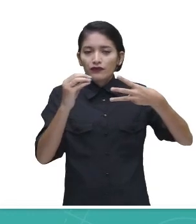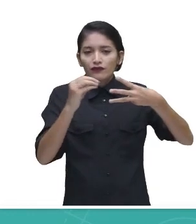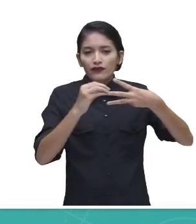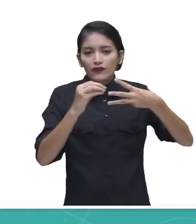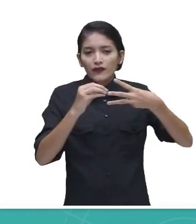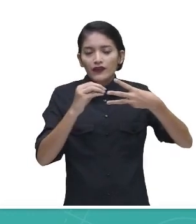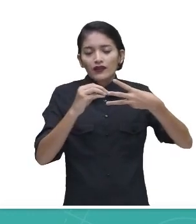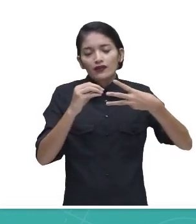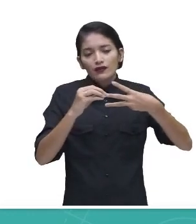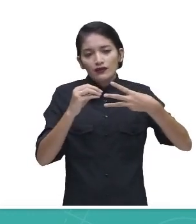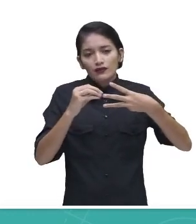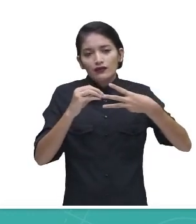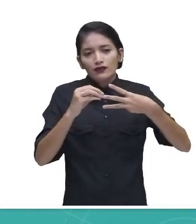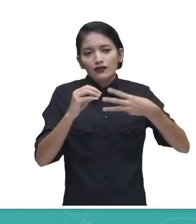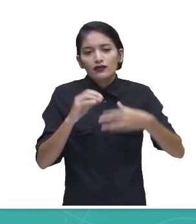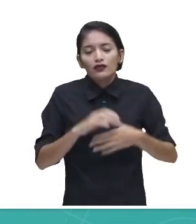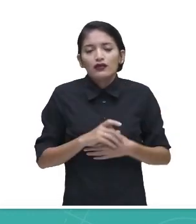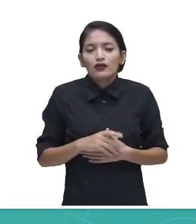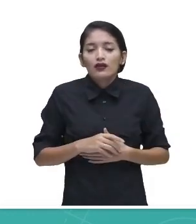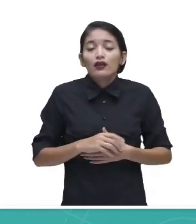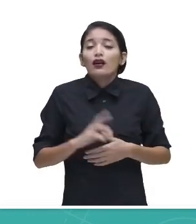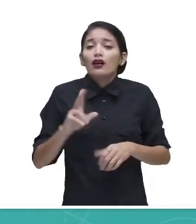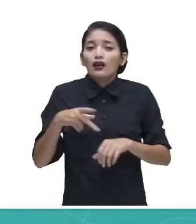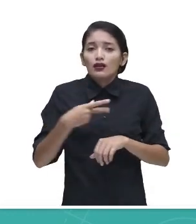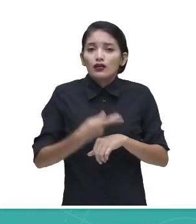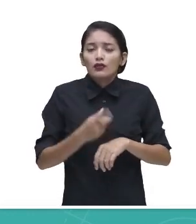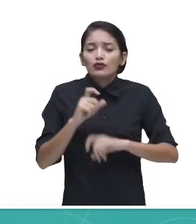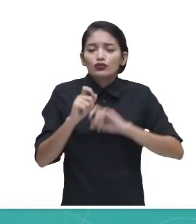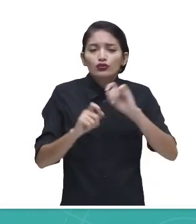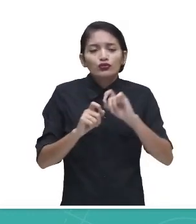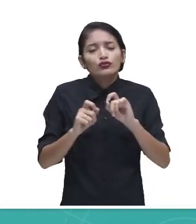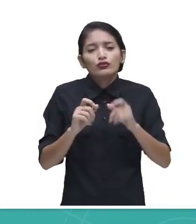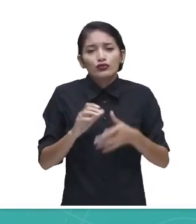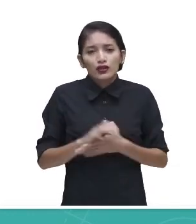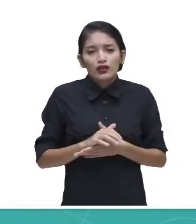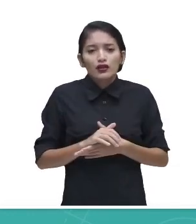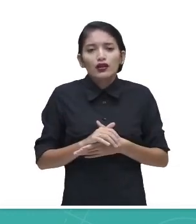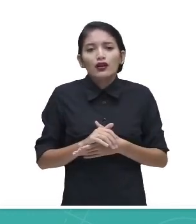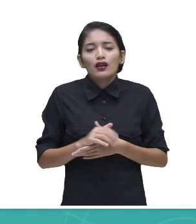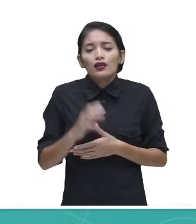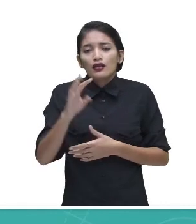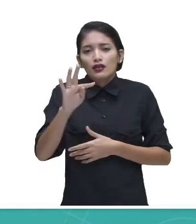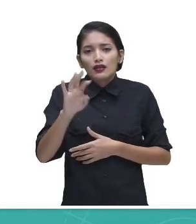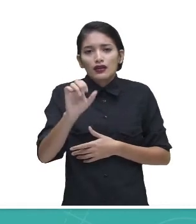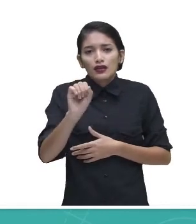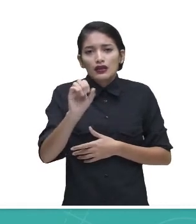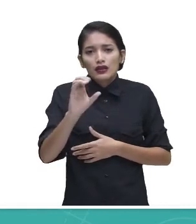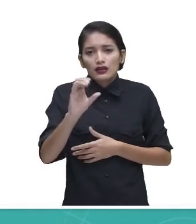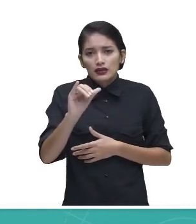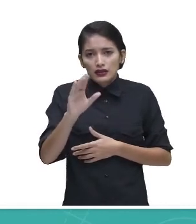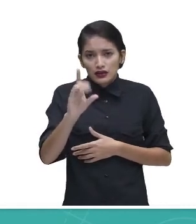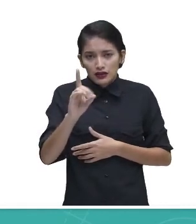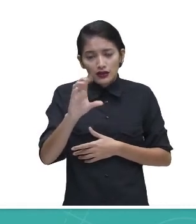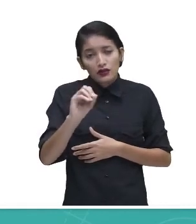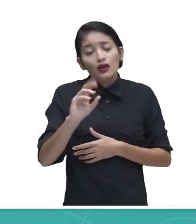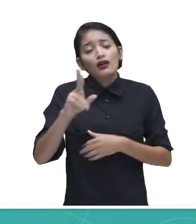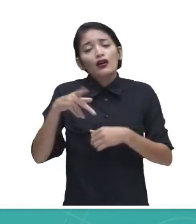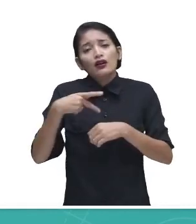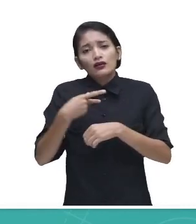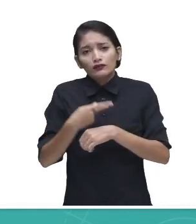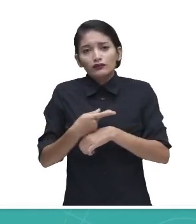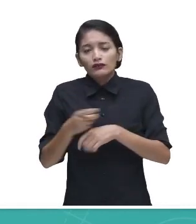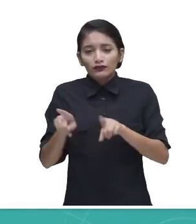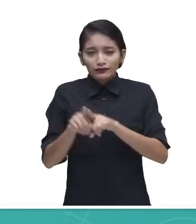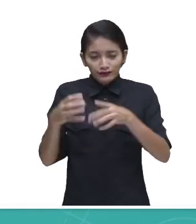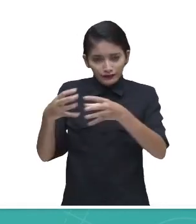acompanhando. Células. Essas células agrupadas, né, formam um tecido. Esse tecido